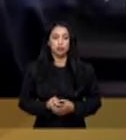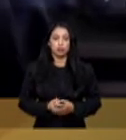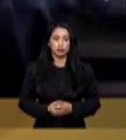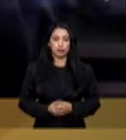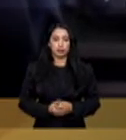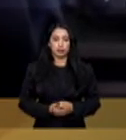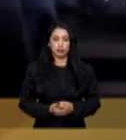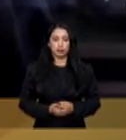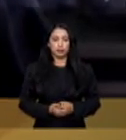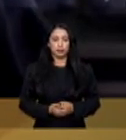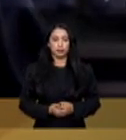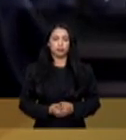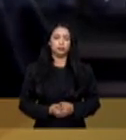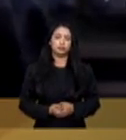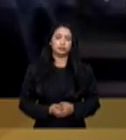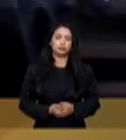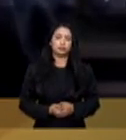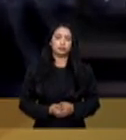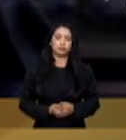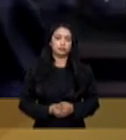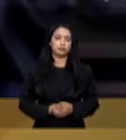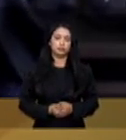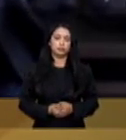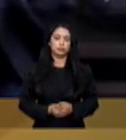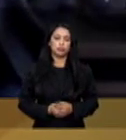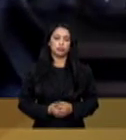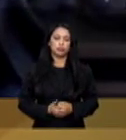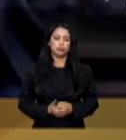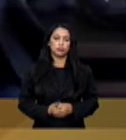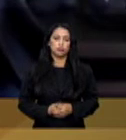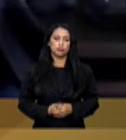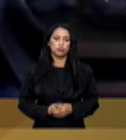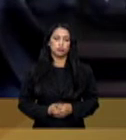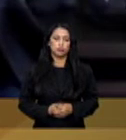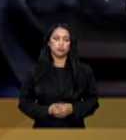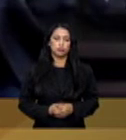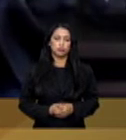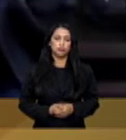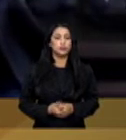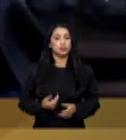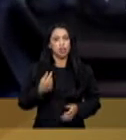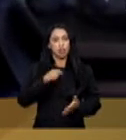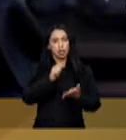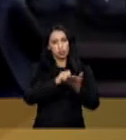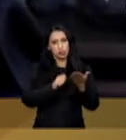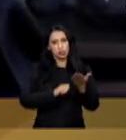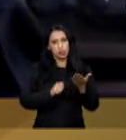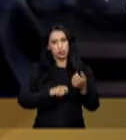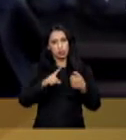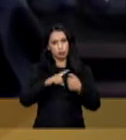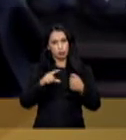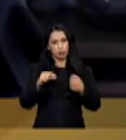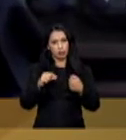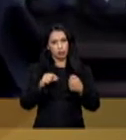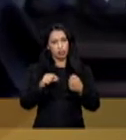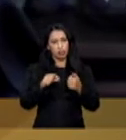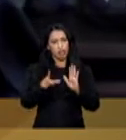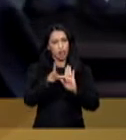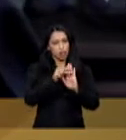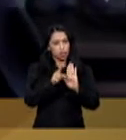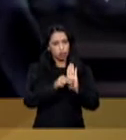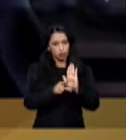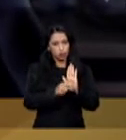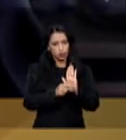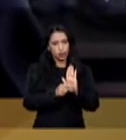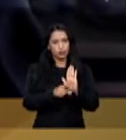acaso, e ainda recentemente, eu mesmo escrevi um artigo com a professora Patrícia Perrone Campos Melo